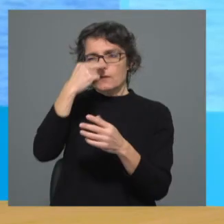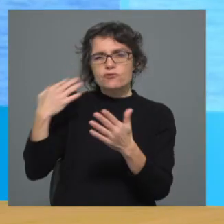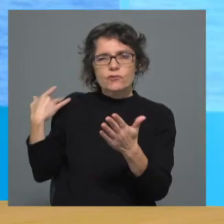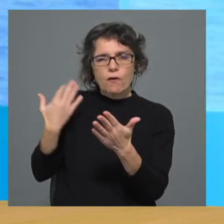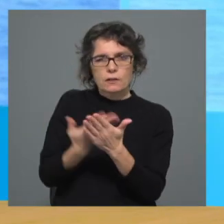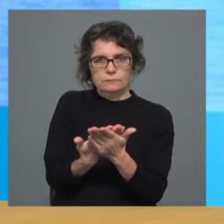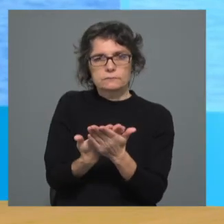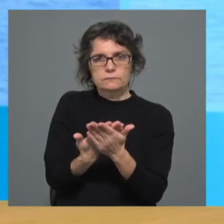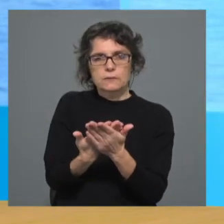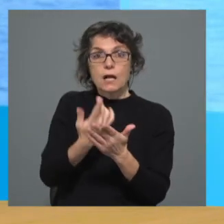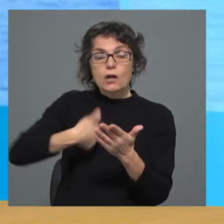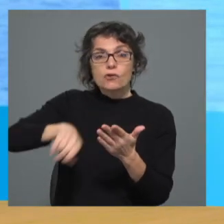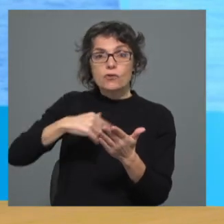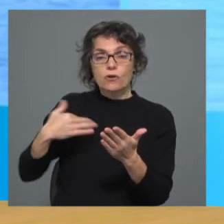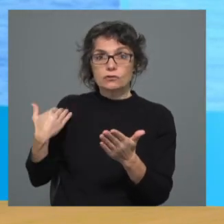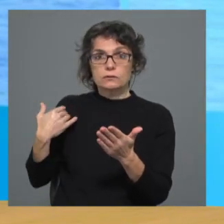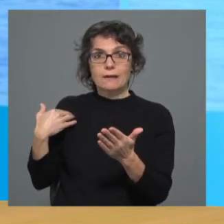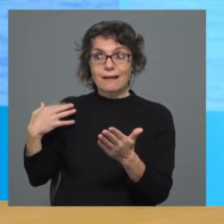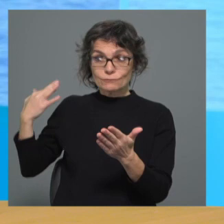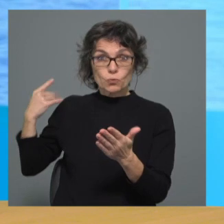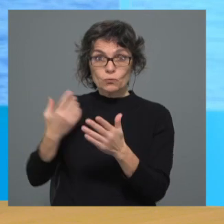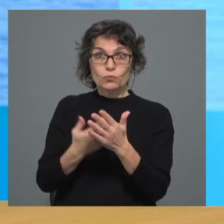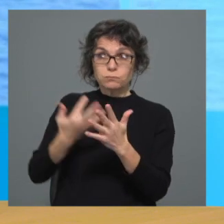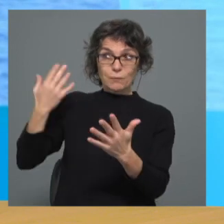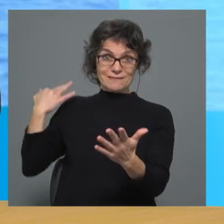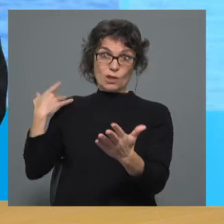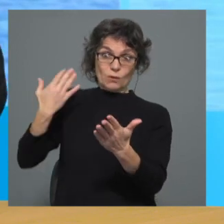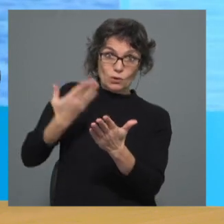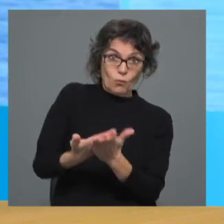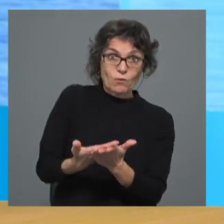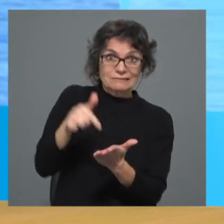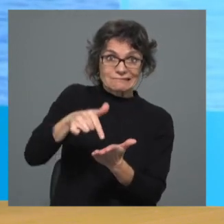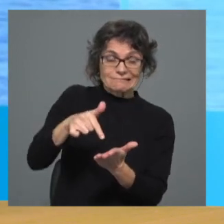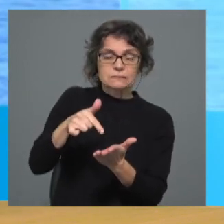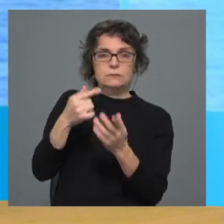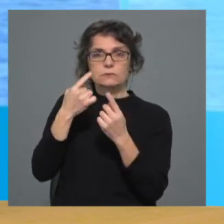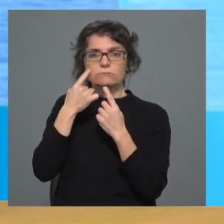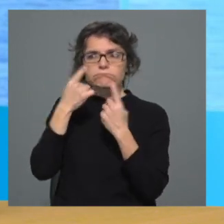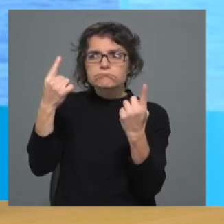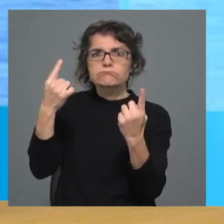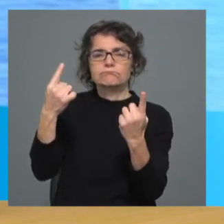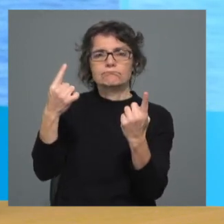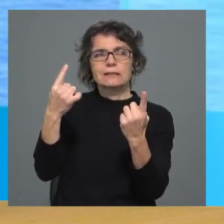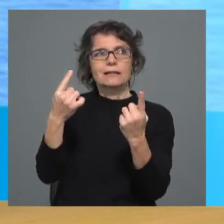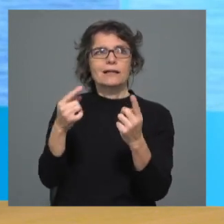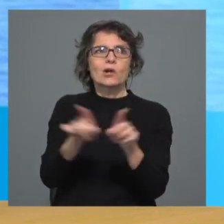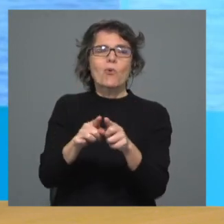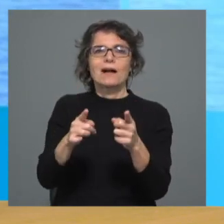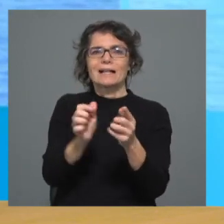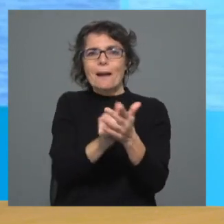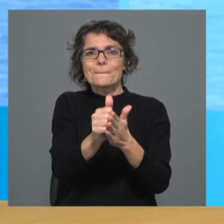trazer até hoje essa dinâmica e, ao mesmo tempo, essa novidade, esse refreshment, ou seja,